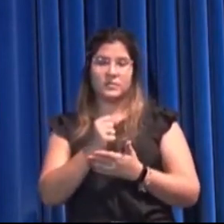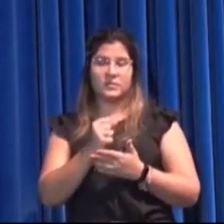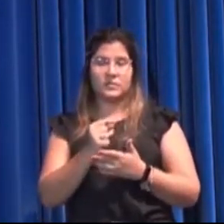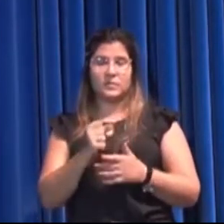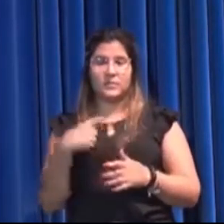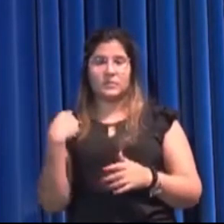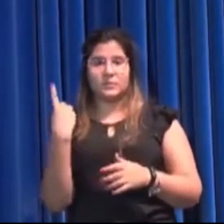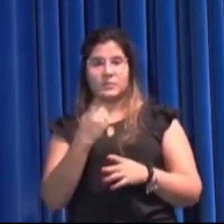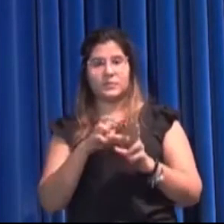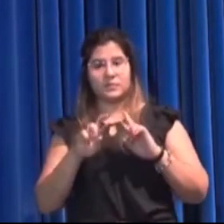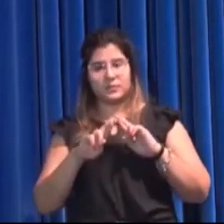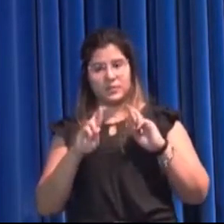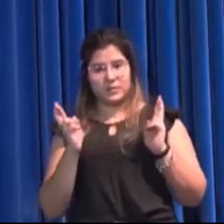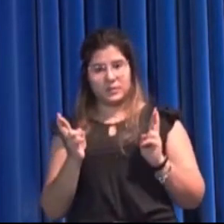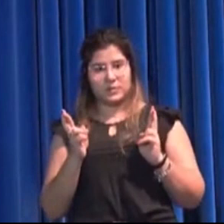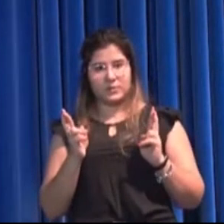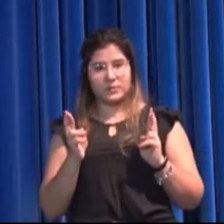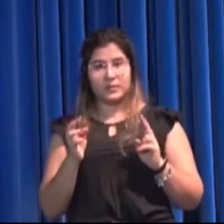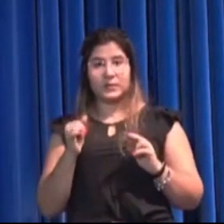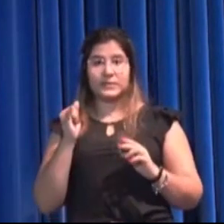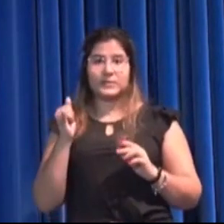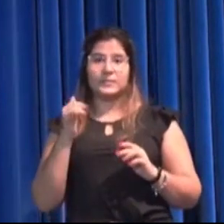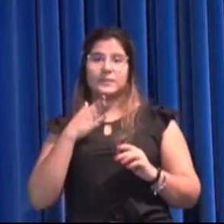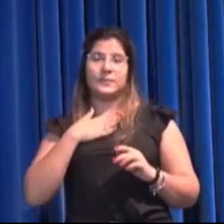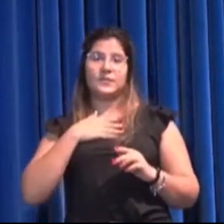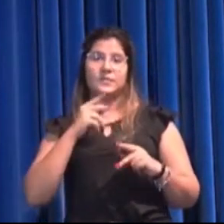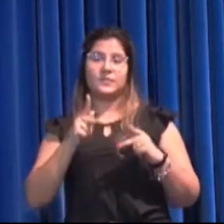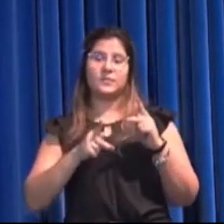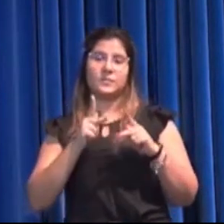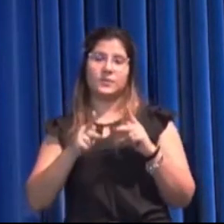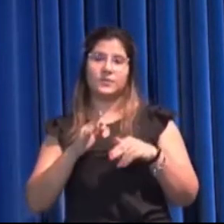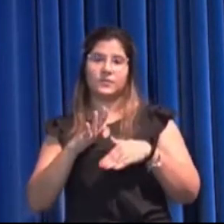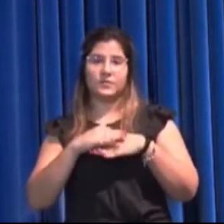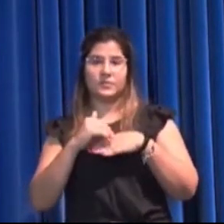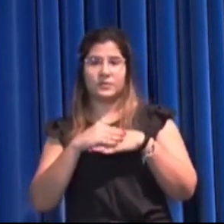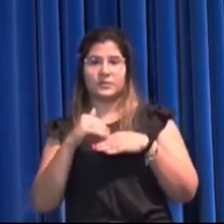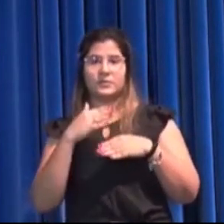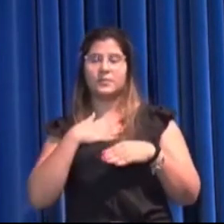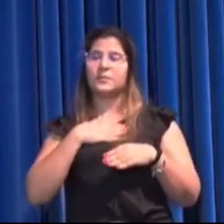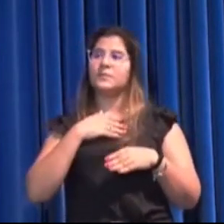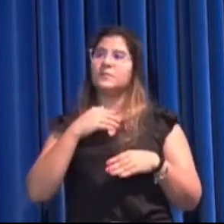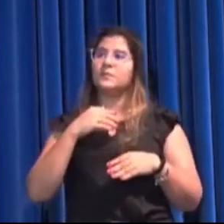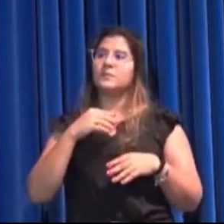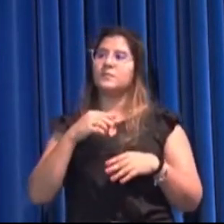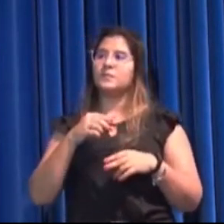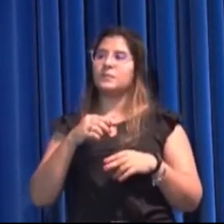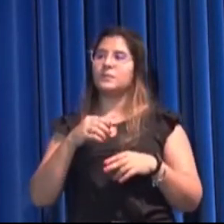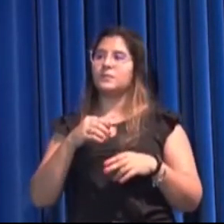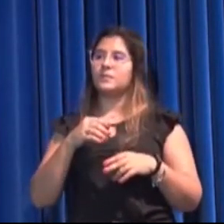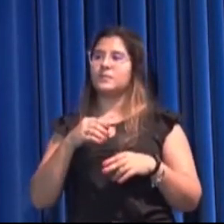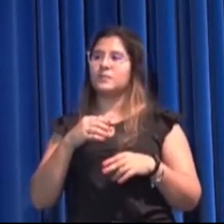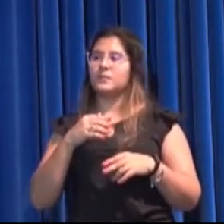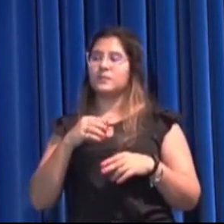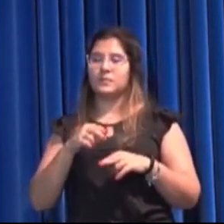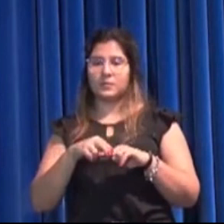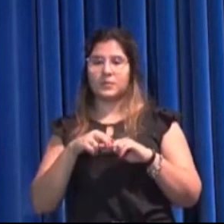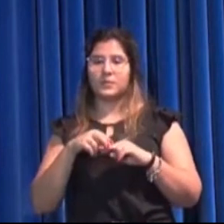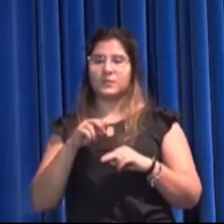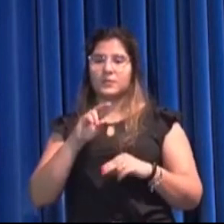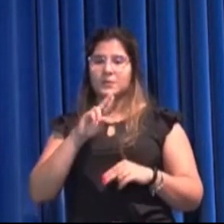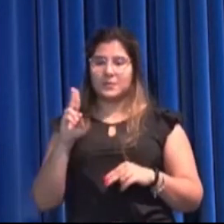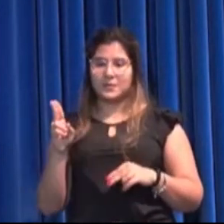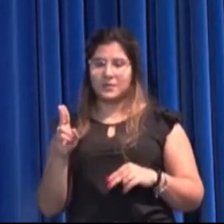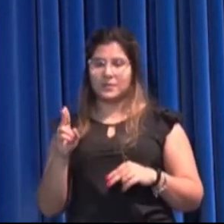esperança. Se o meu povo, que se chama pelo meu nome, se humilhar e orar e